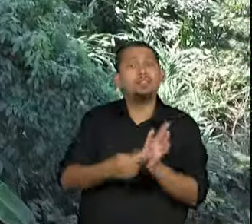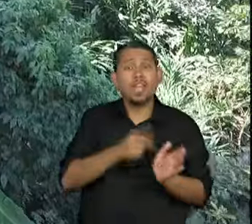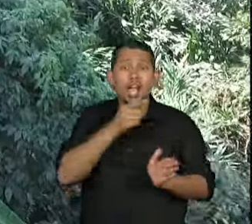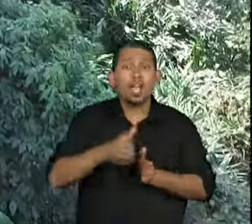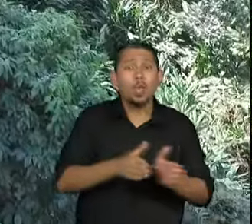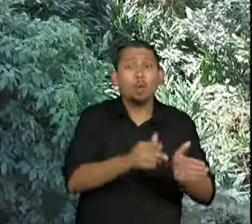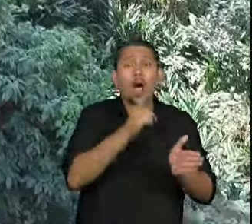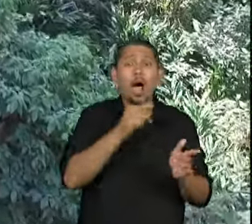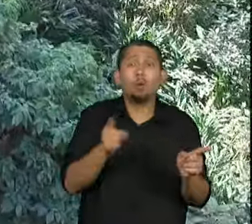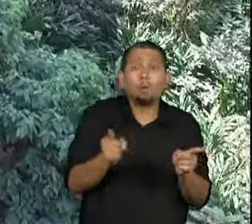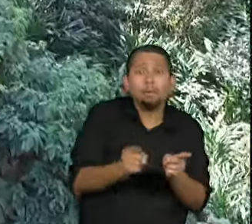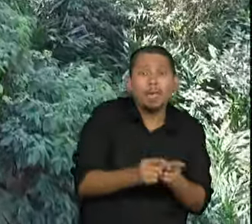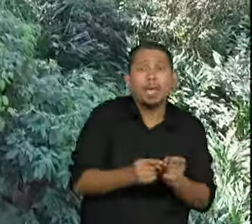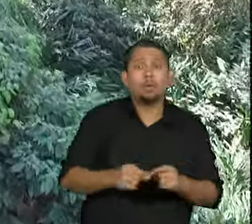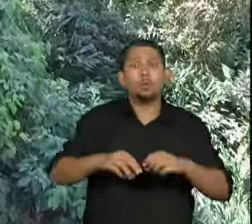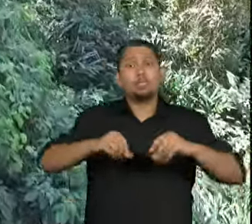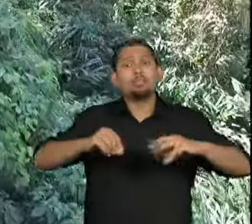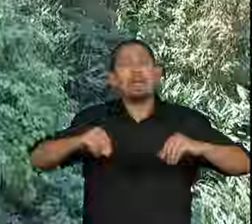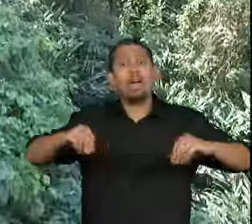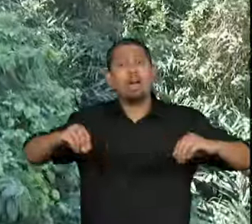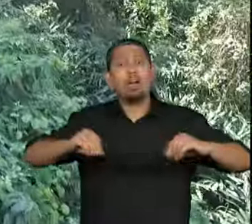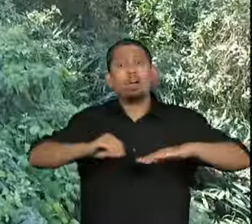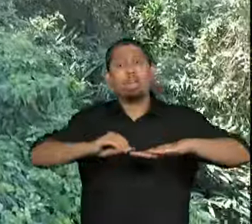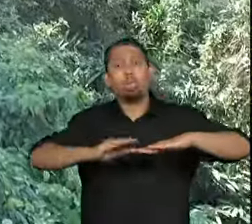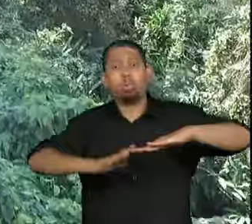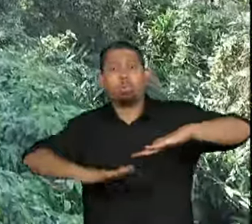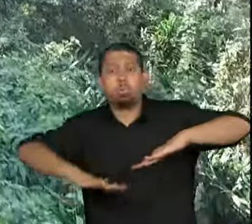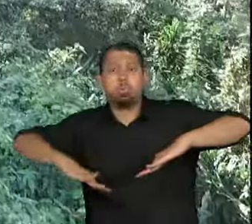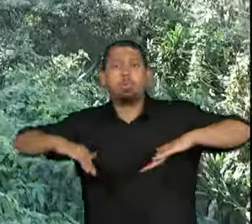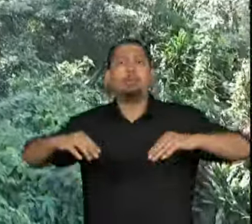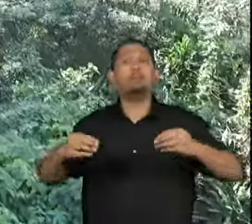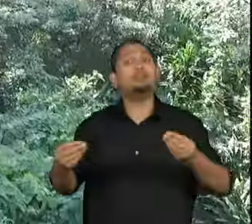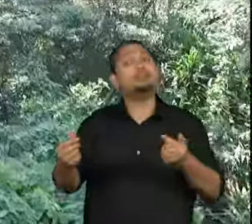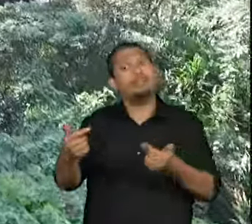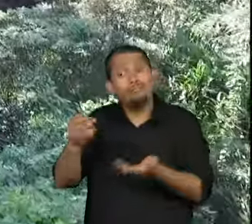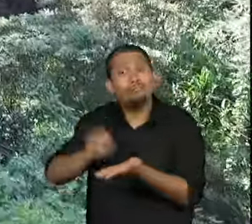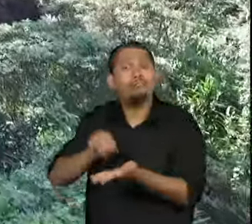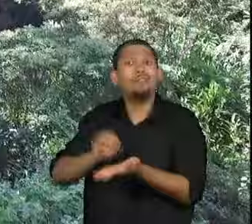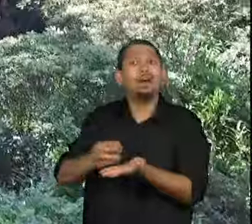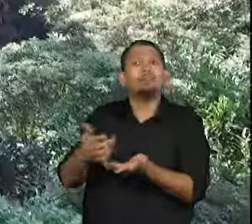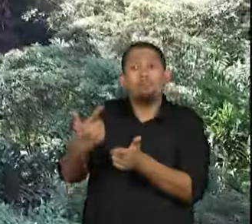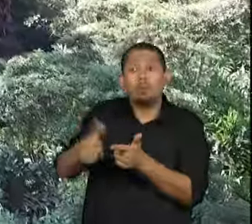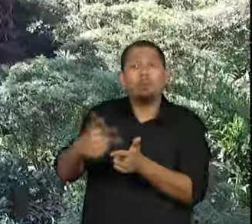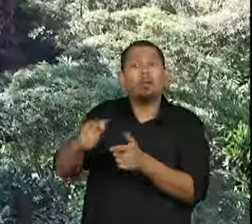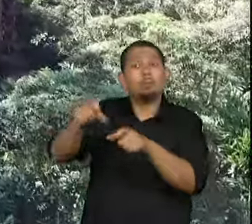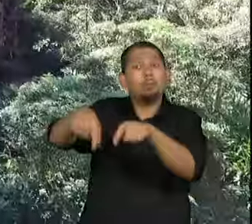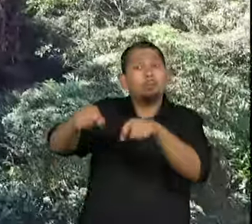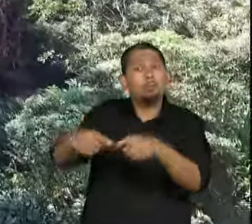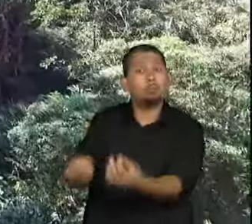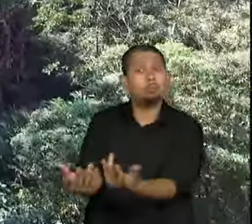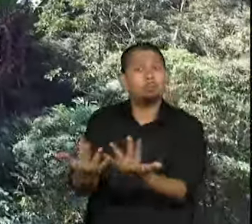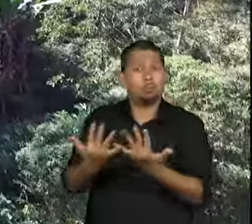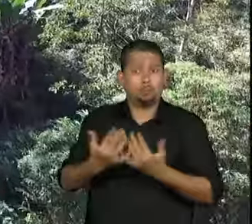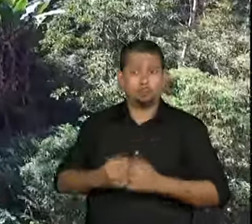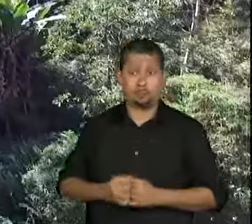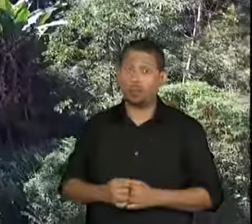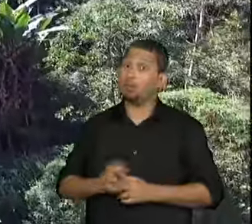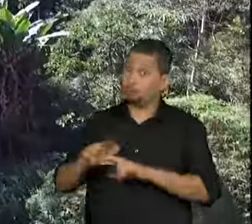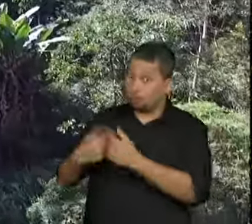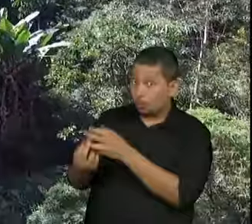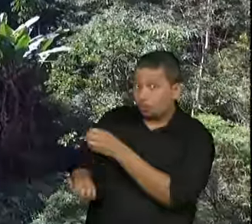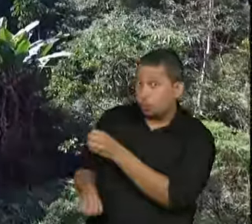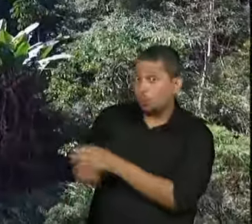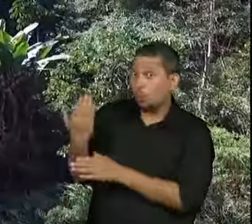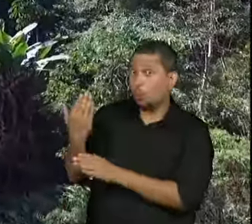ter erosão do solo e vamos ter poucos serviços para a própria produção agrícola. Então, o primeiro objetivo desse programa é tentar